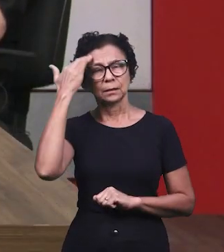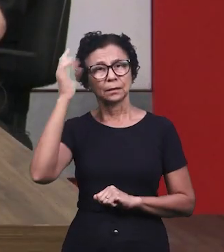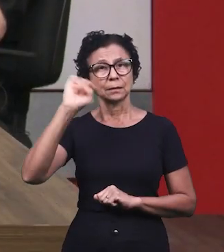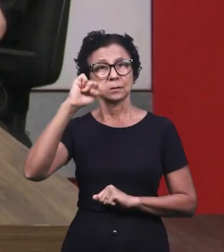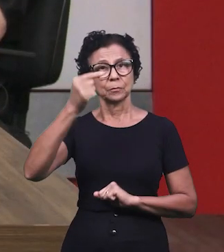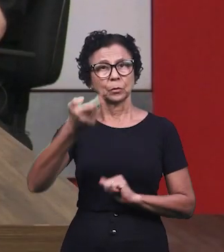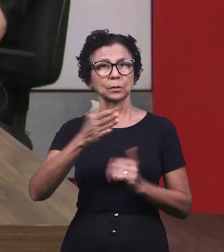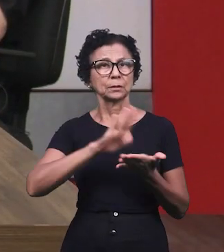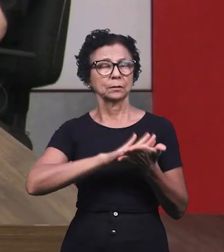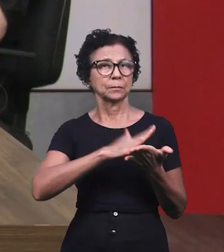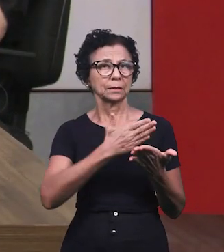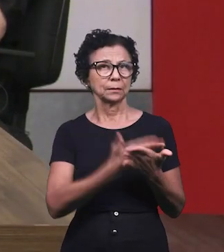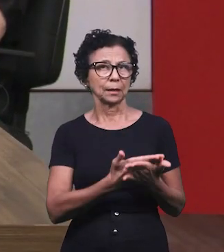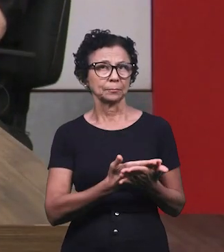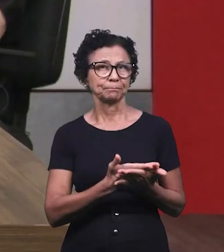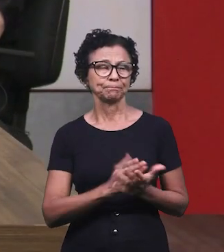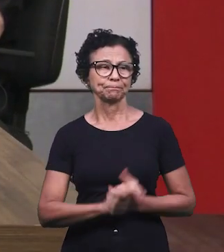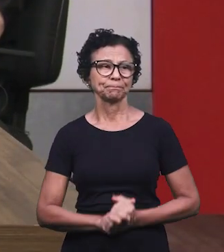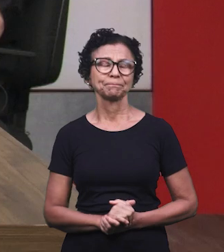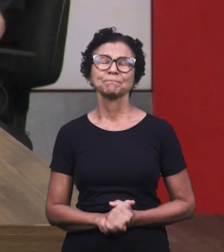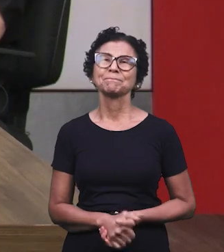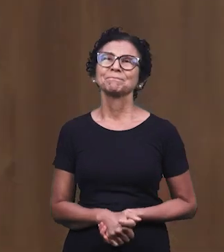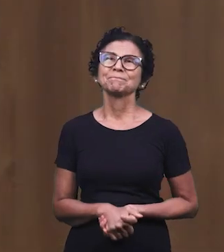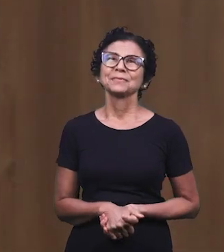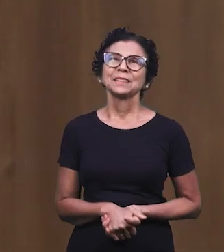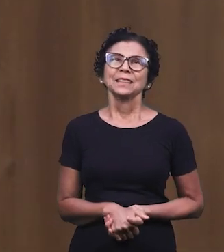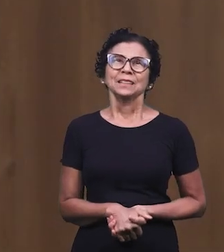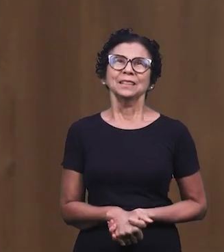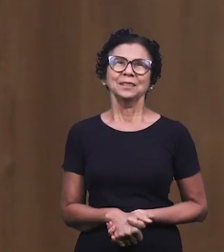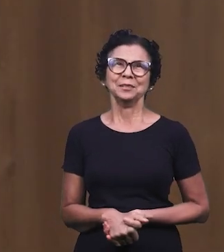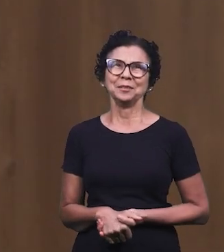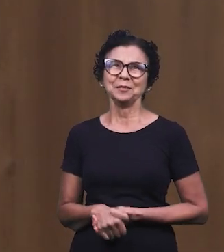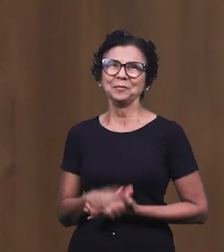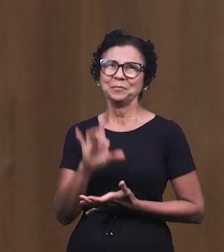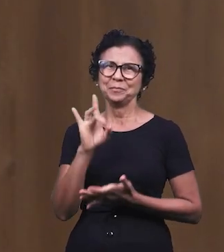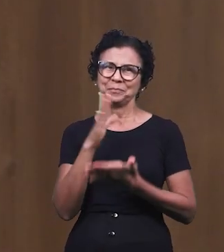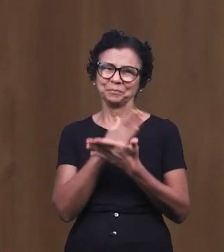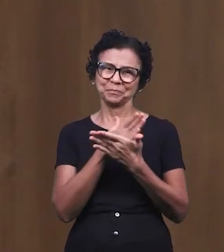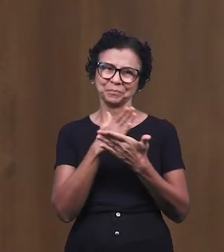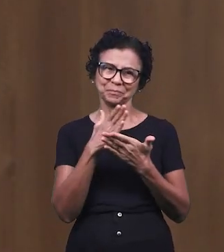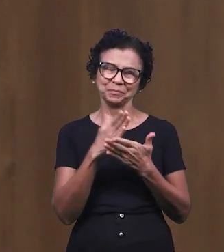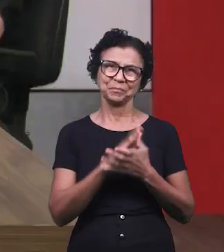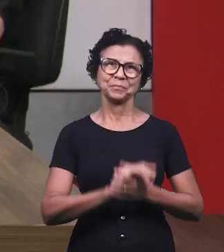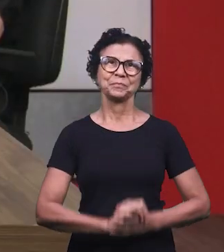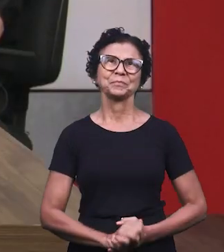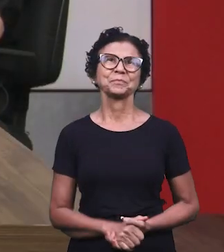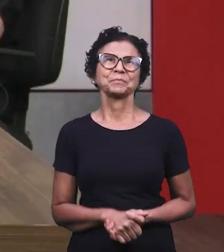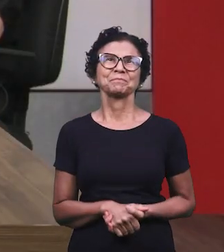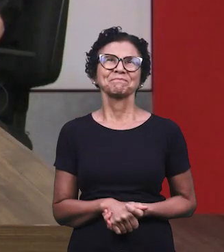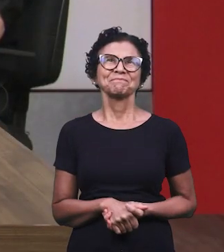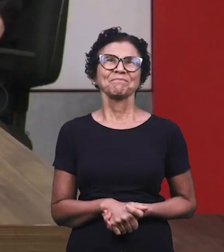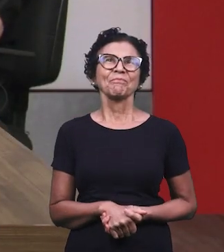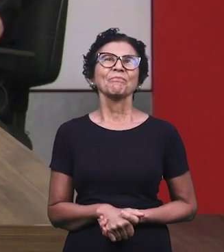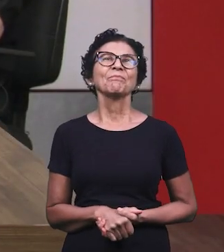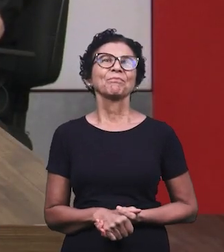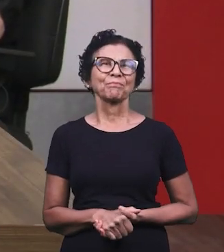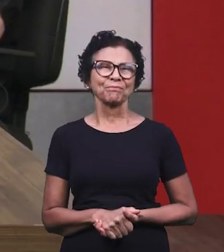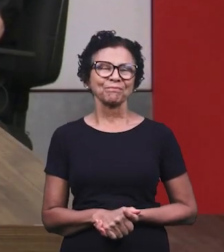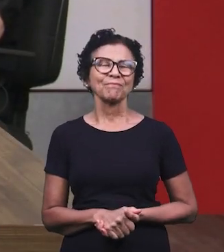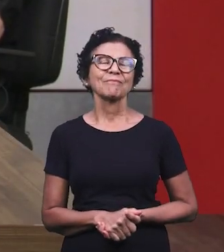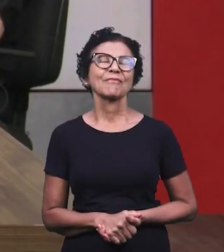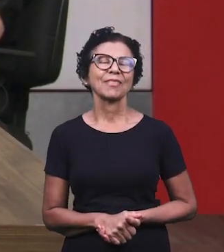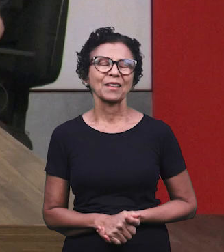primeiro episódio. É só o primeiro de muitos. A gente vai ficar falando aqui, uma coletânea, vamos abrir a coletânea e vamos embora.